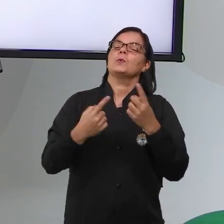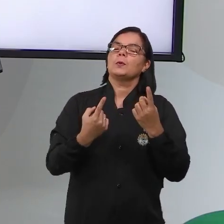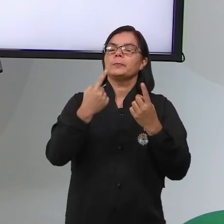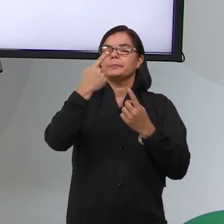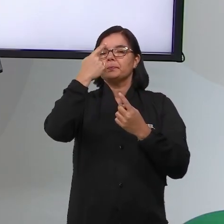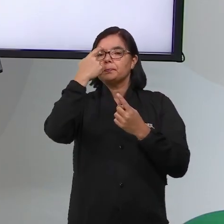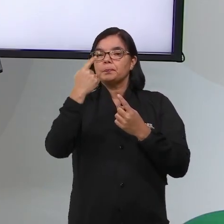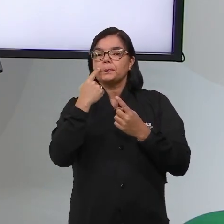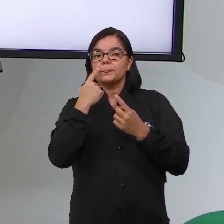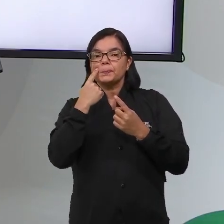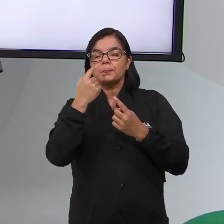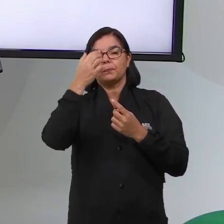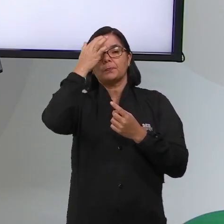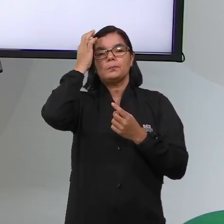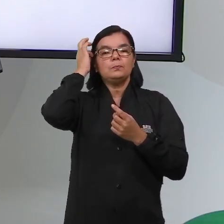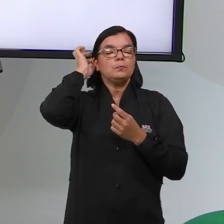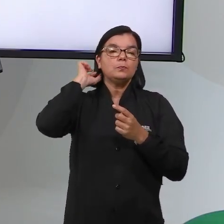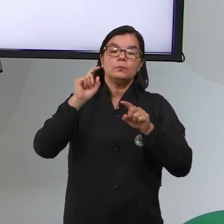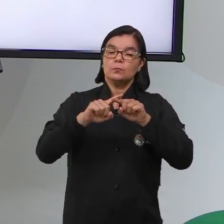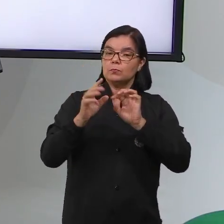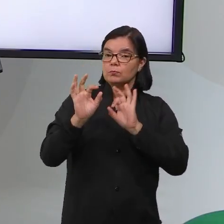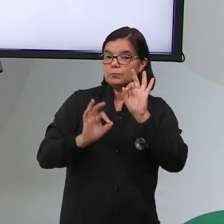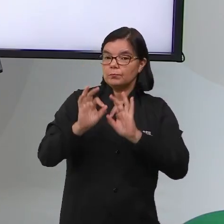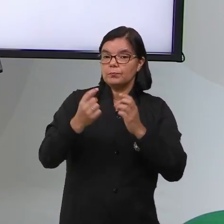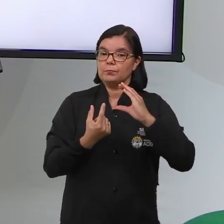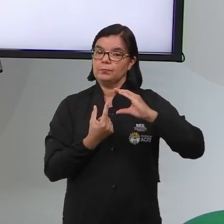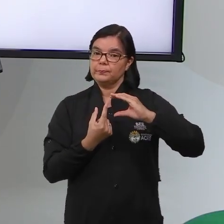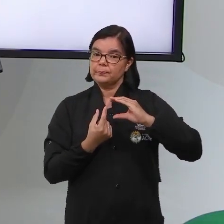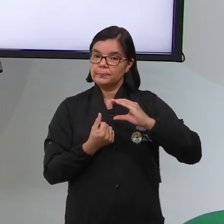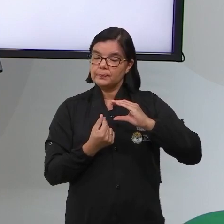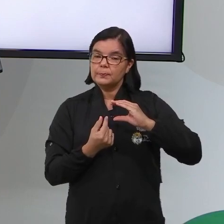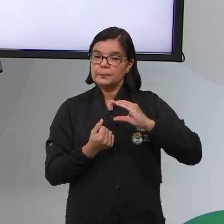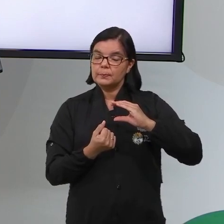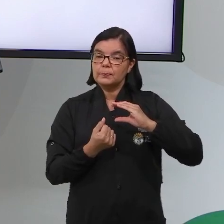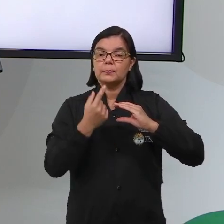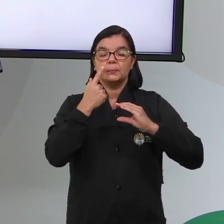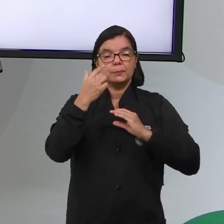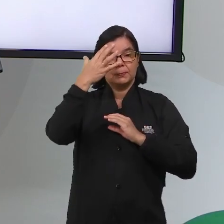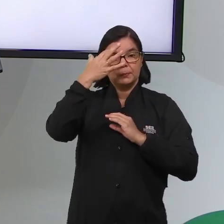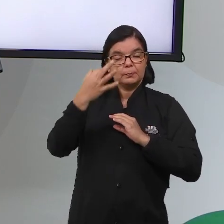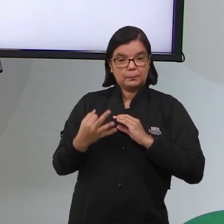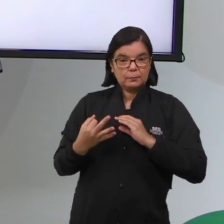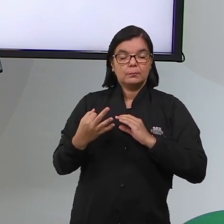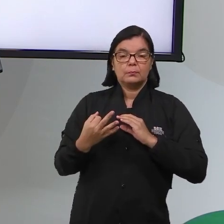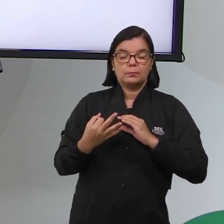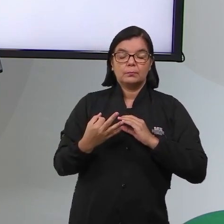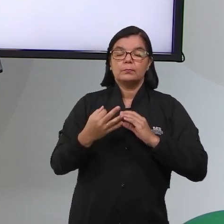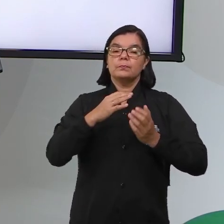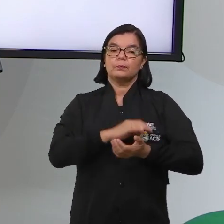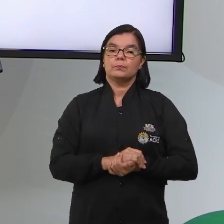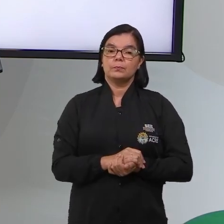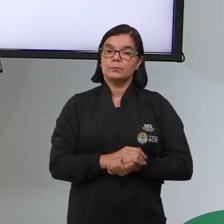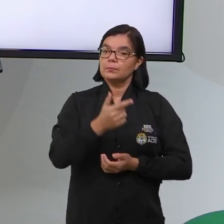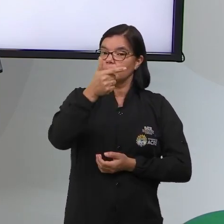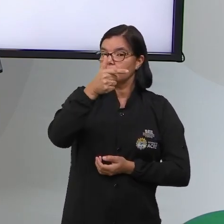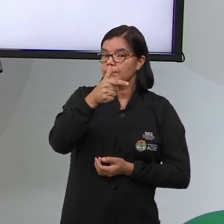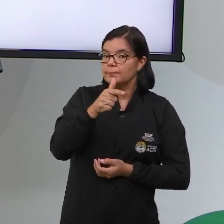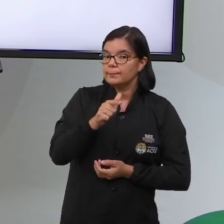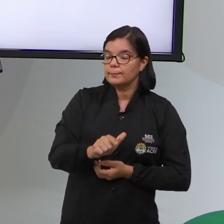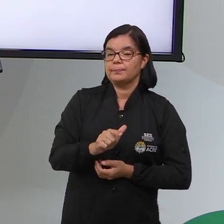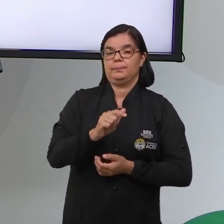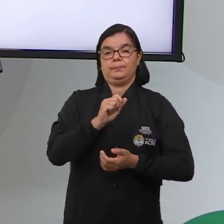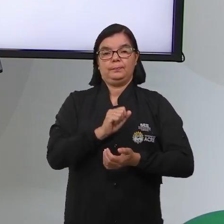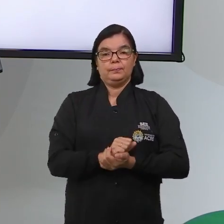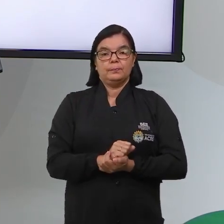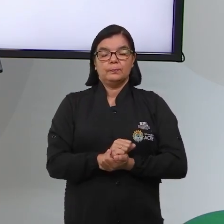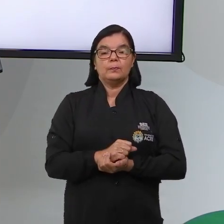bem atenção. No modo de produção capitalista, vou justamente me reportar novamente